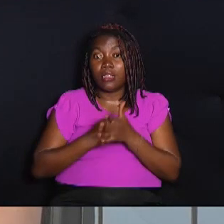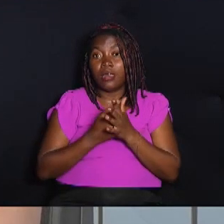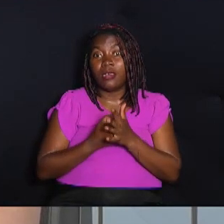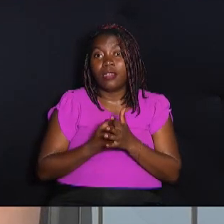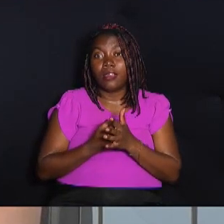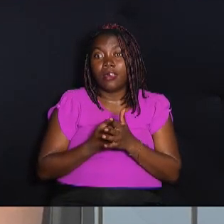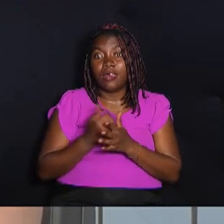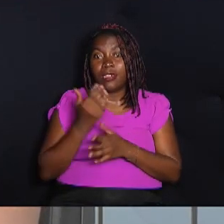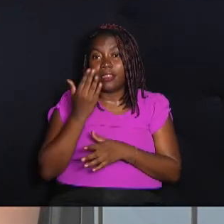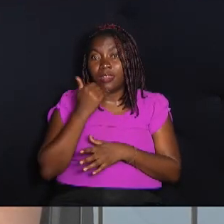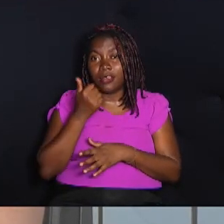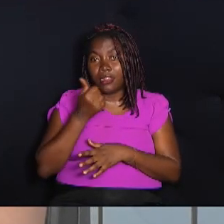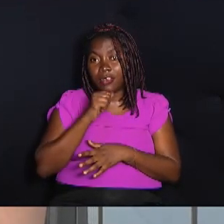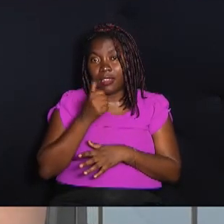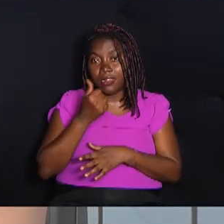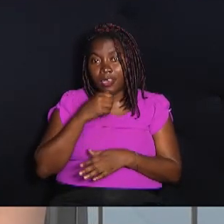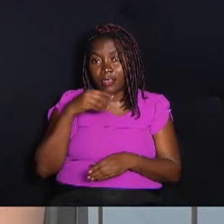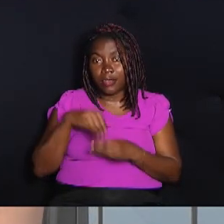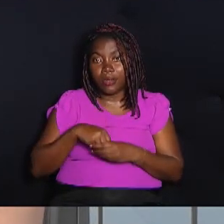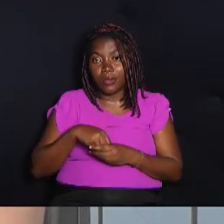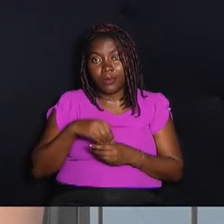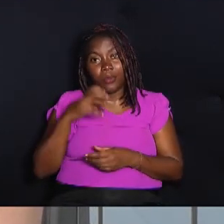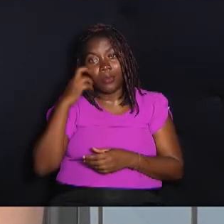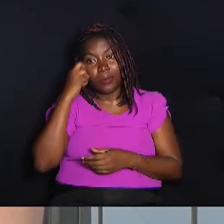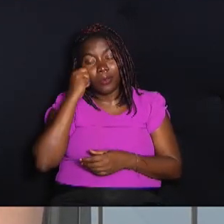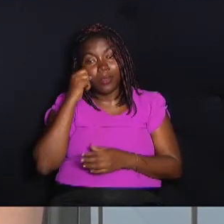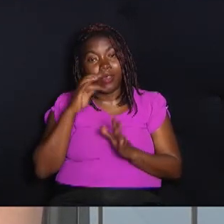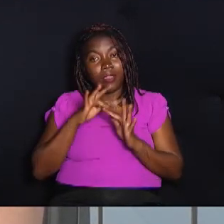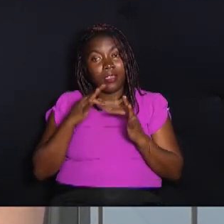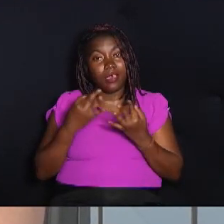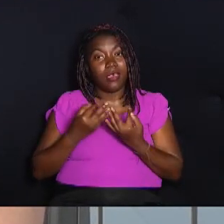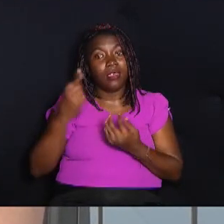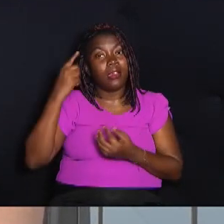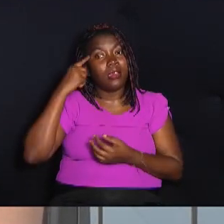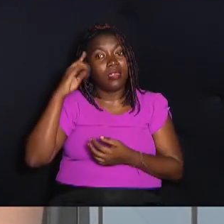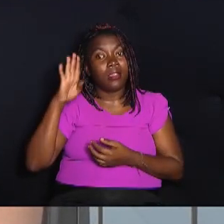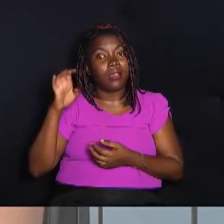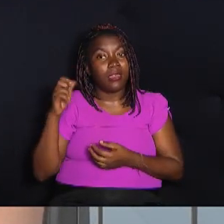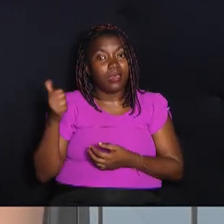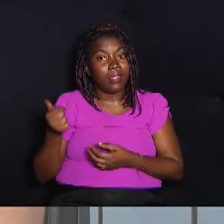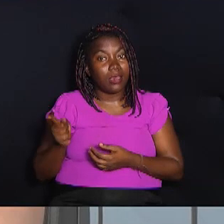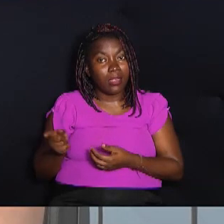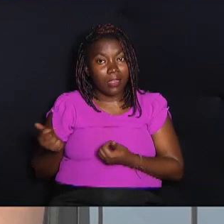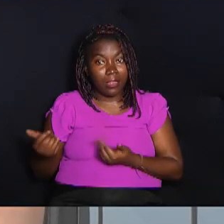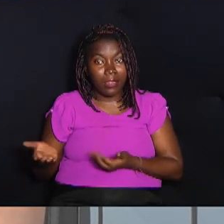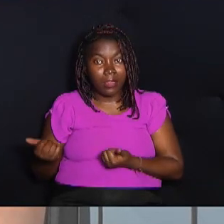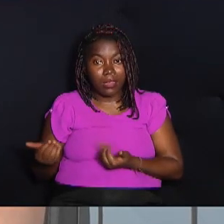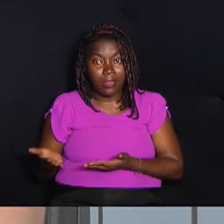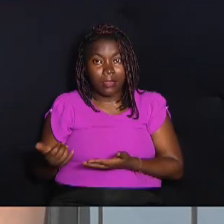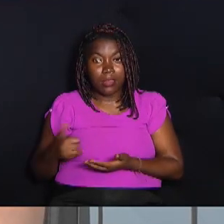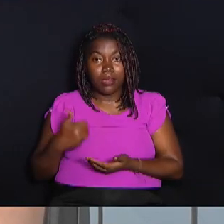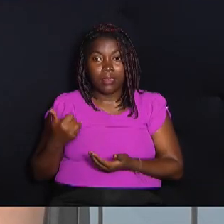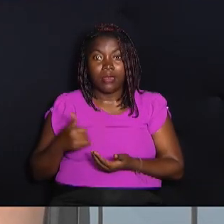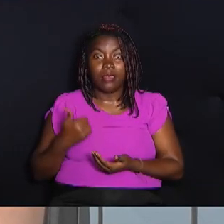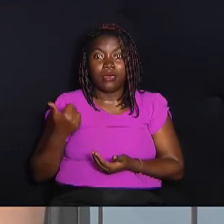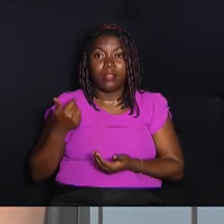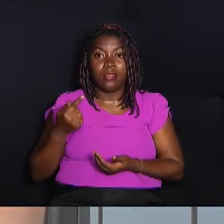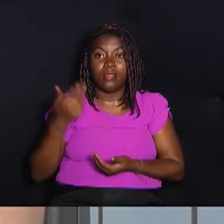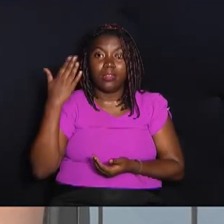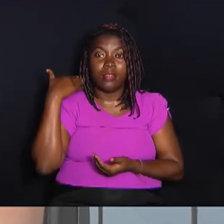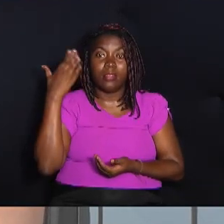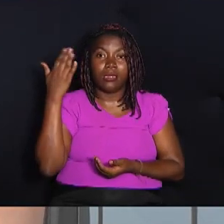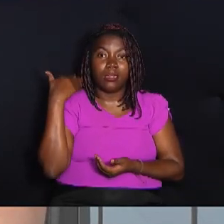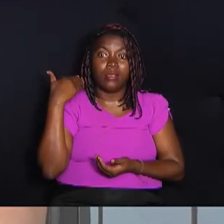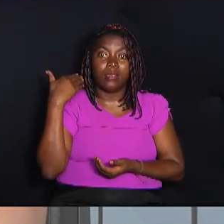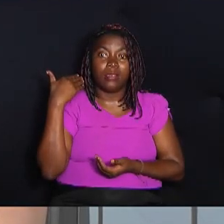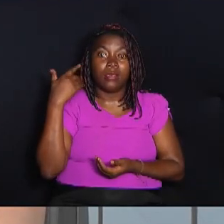no quarto, e para a família estava tudo bem, né? E era um jovem, né, de 17 anos na época, que